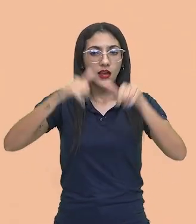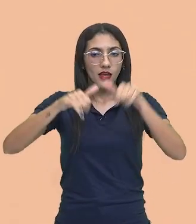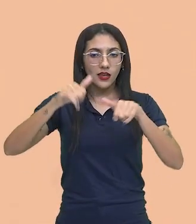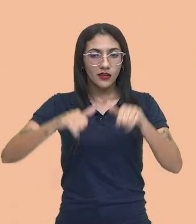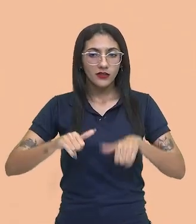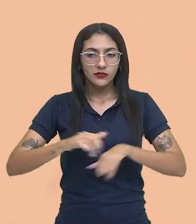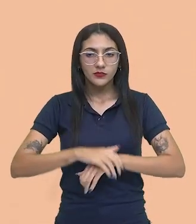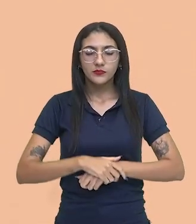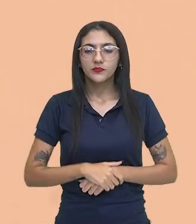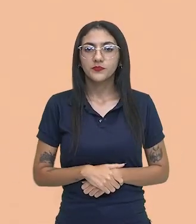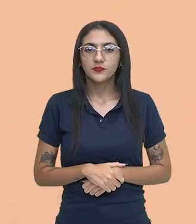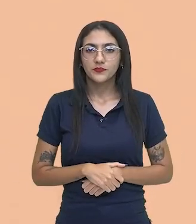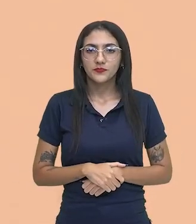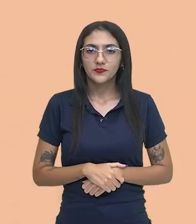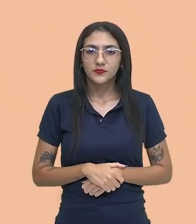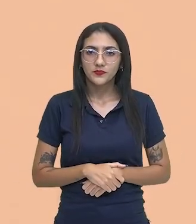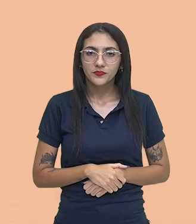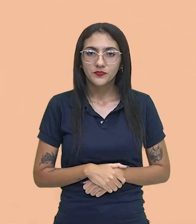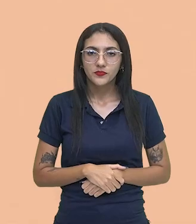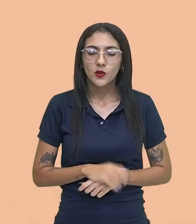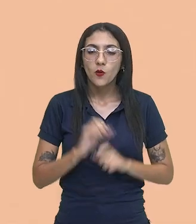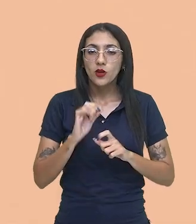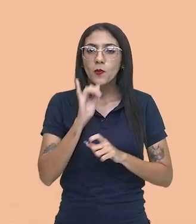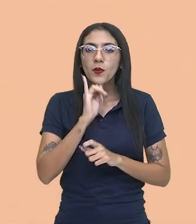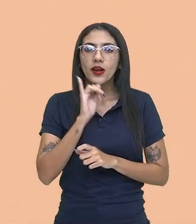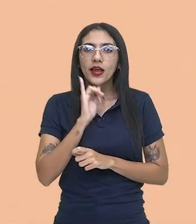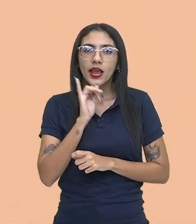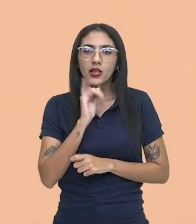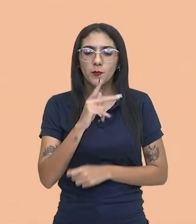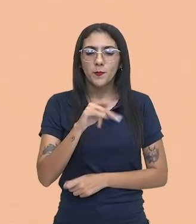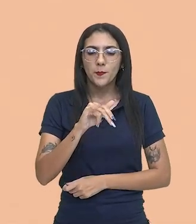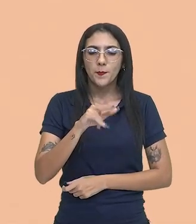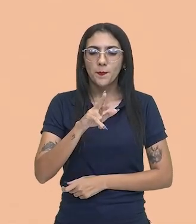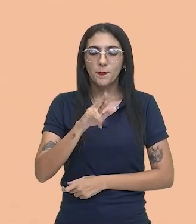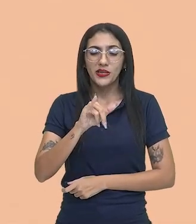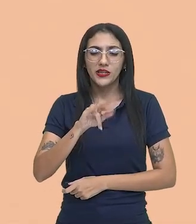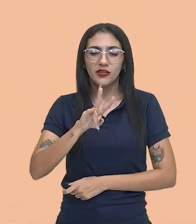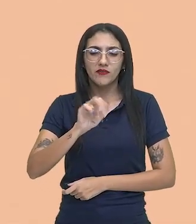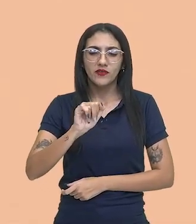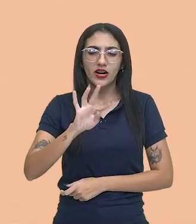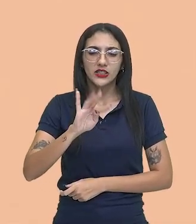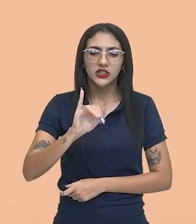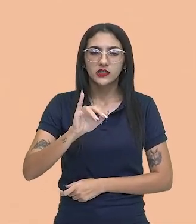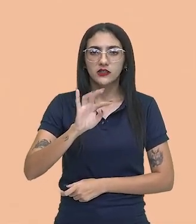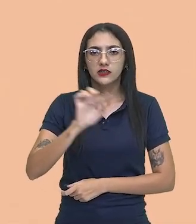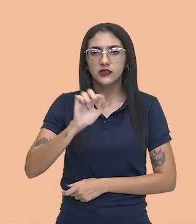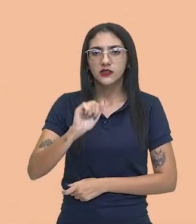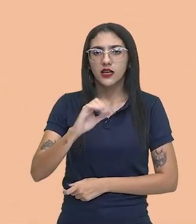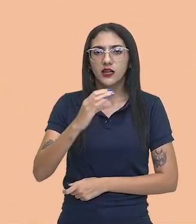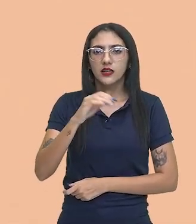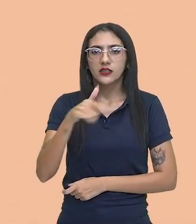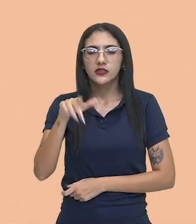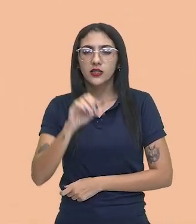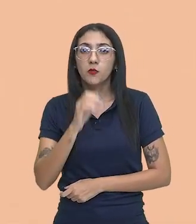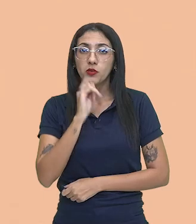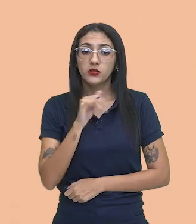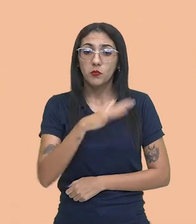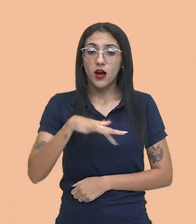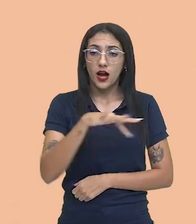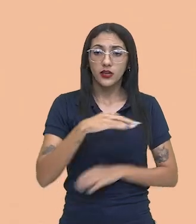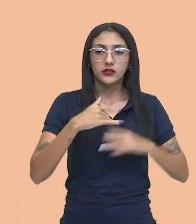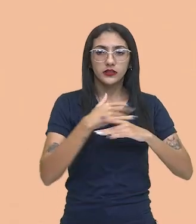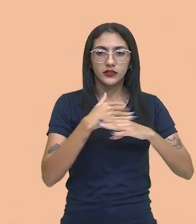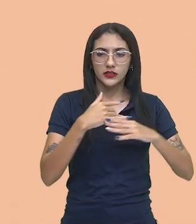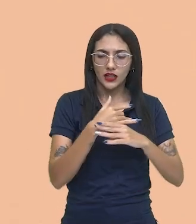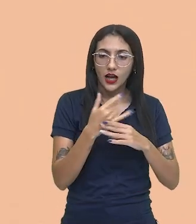sociedade, é a questão da privatização de uma cidade, né? Quando você tem numa mesma cidade espaços e que era para ser público, mas que